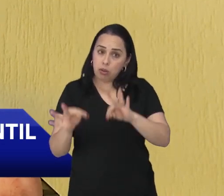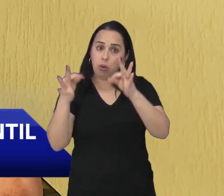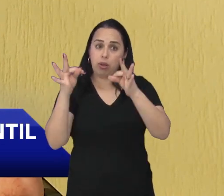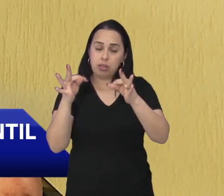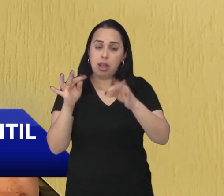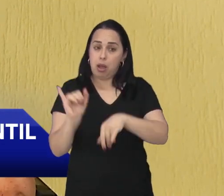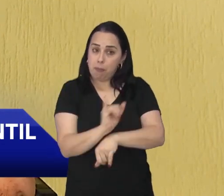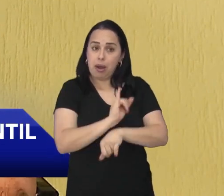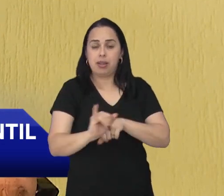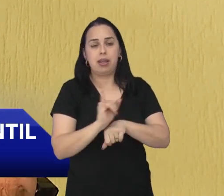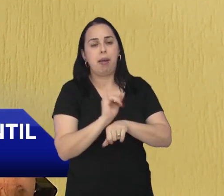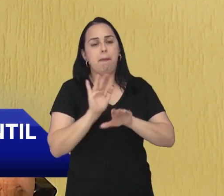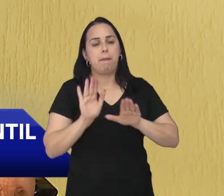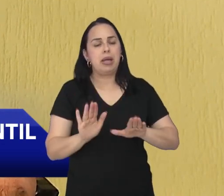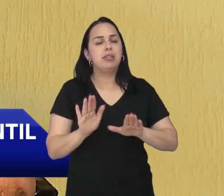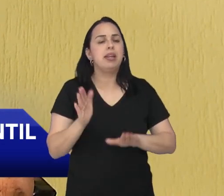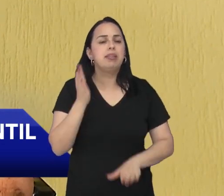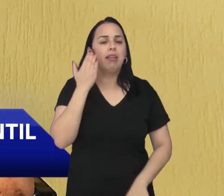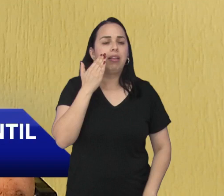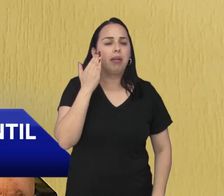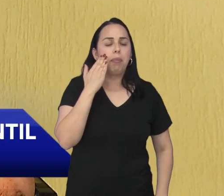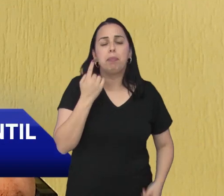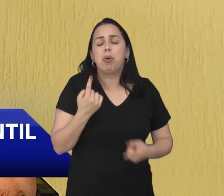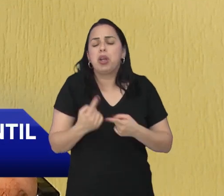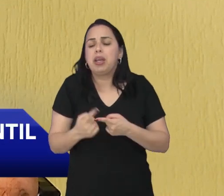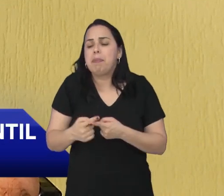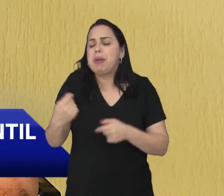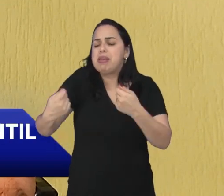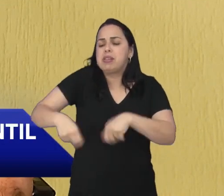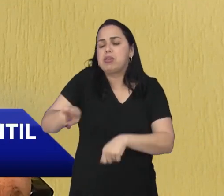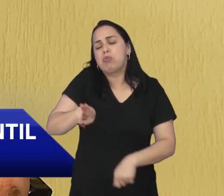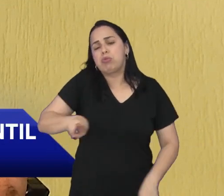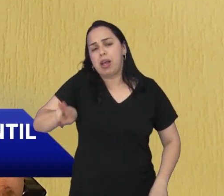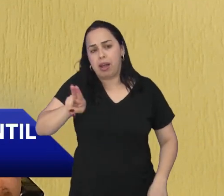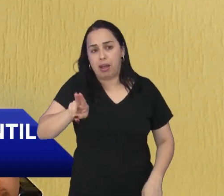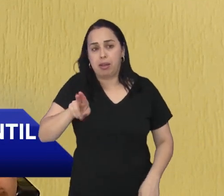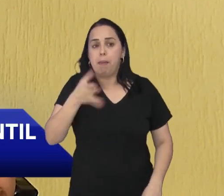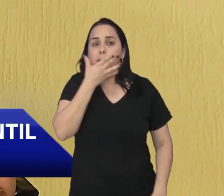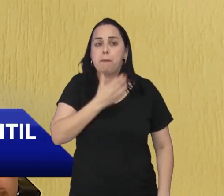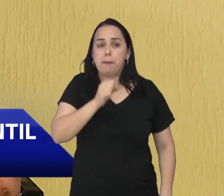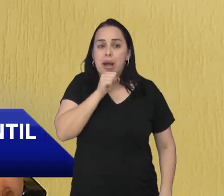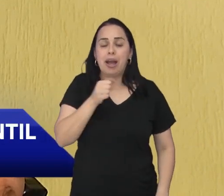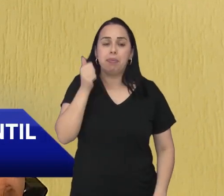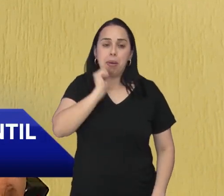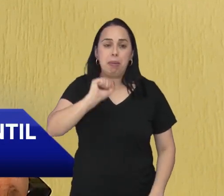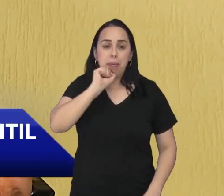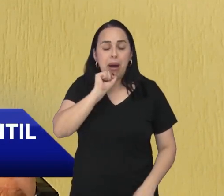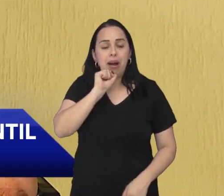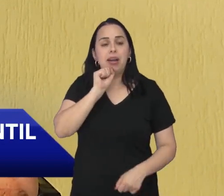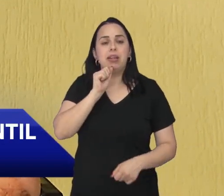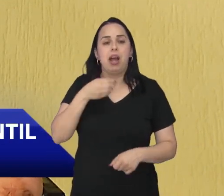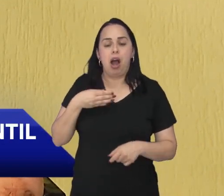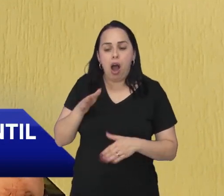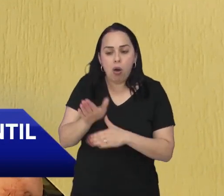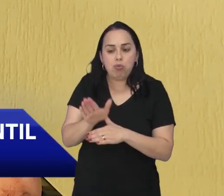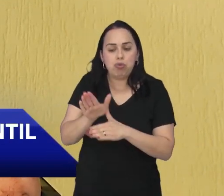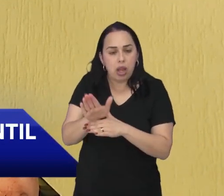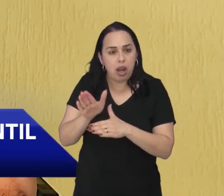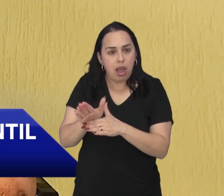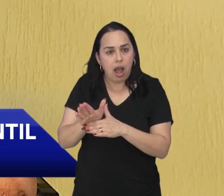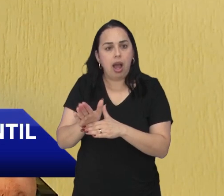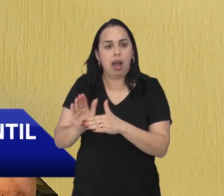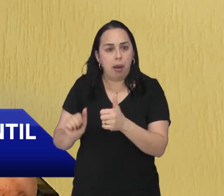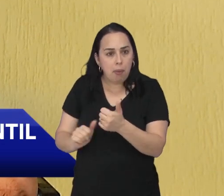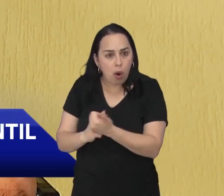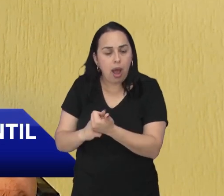para auxiliar mesmo, é uma ferramenta. Mas é importante entender a demanda e os pais, principalmente, auxiliarem e controlarem